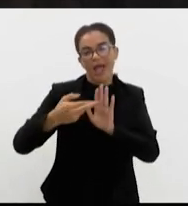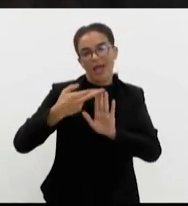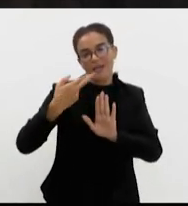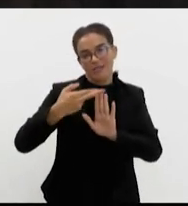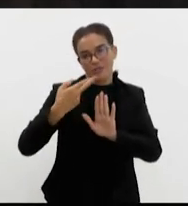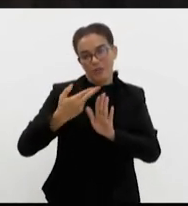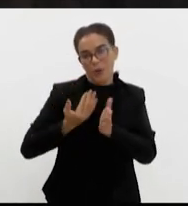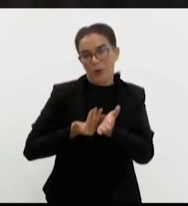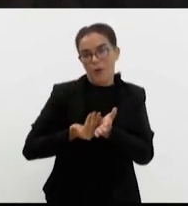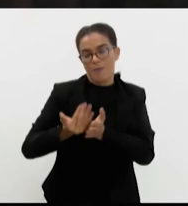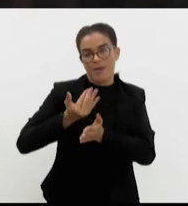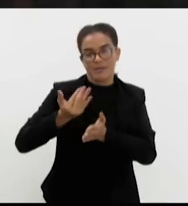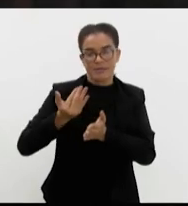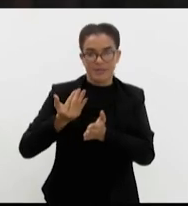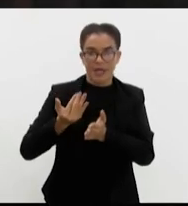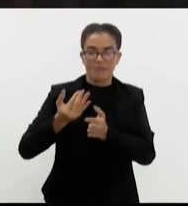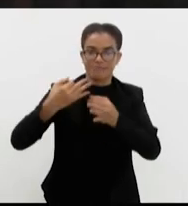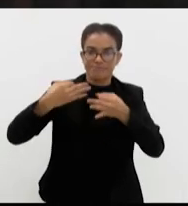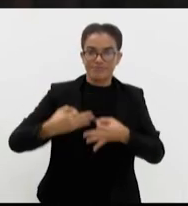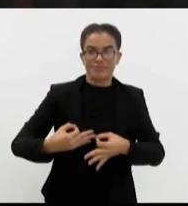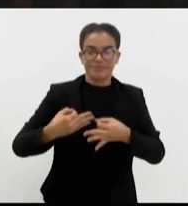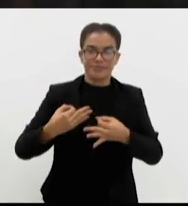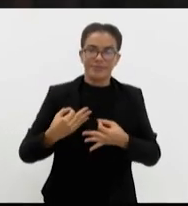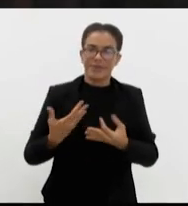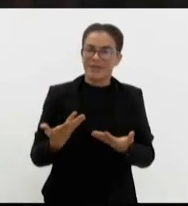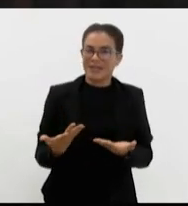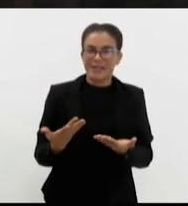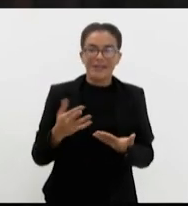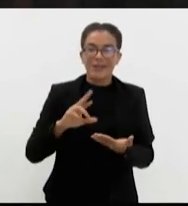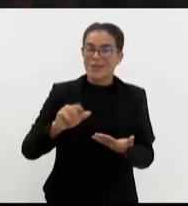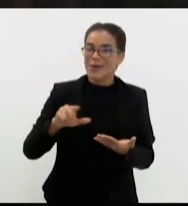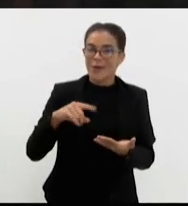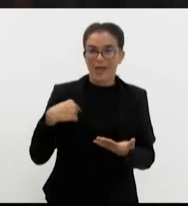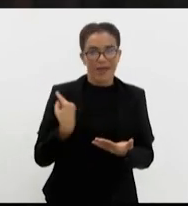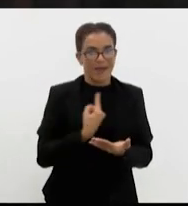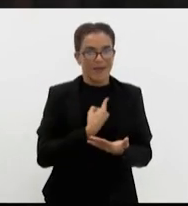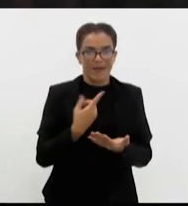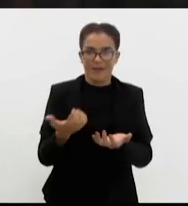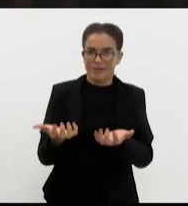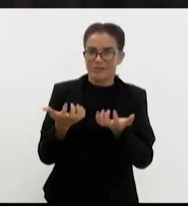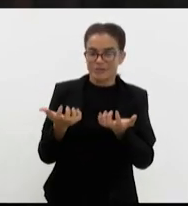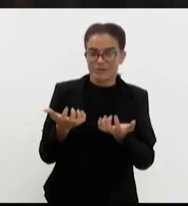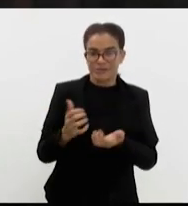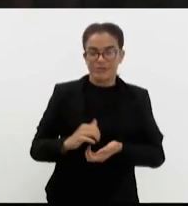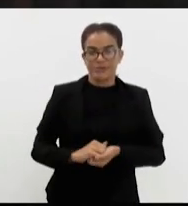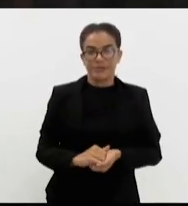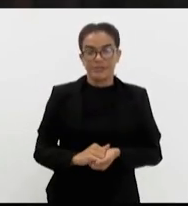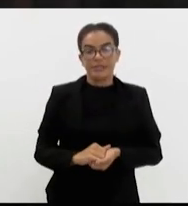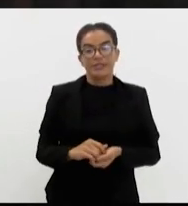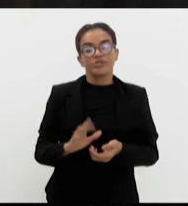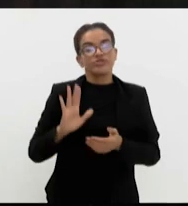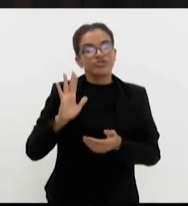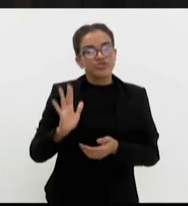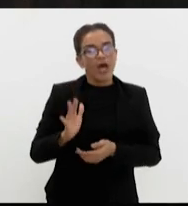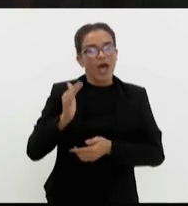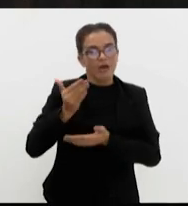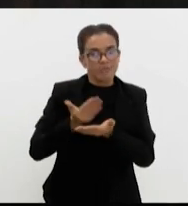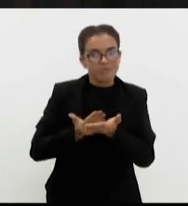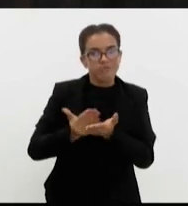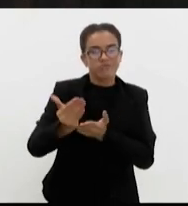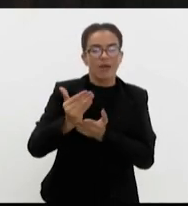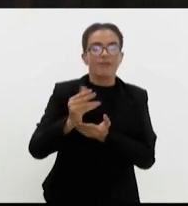entrar em vigor com uma fórmula que não é a que a gente deseja e depois que entar em vigor tem uma